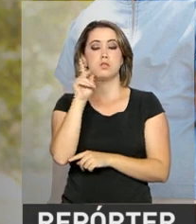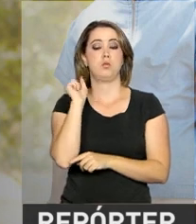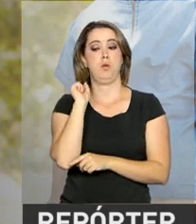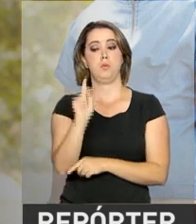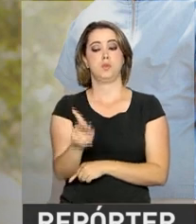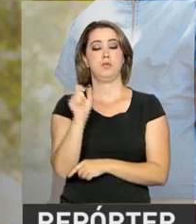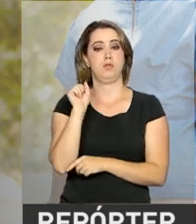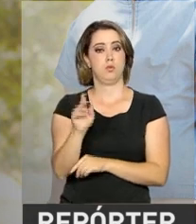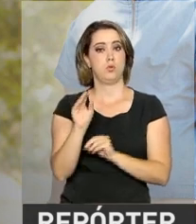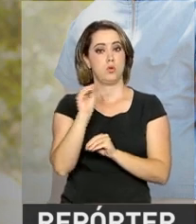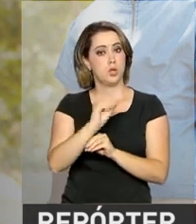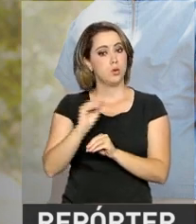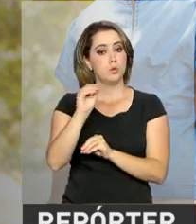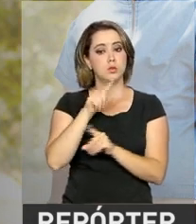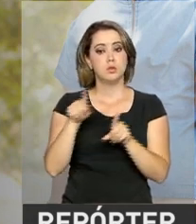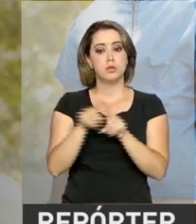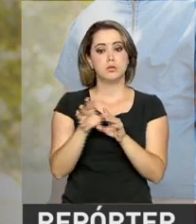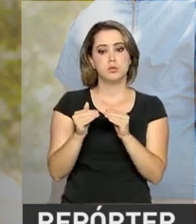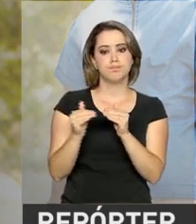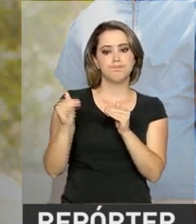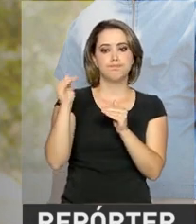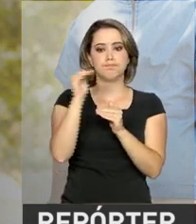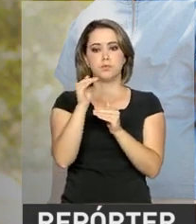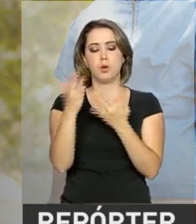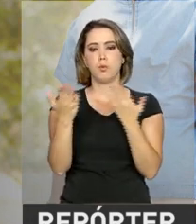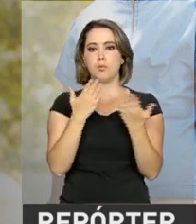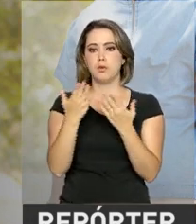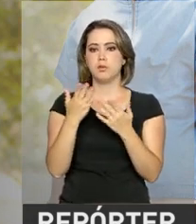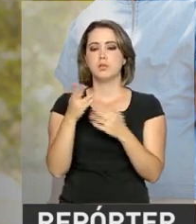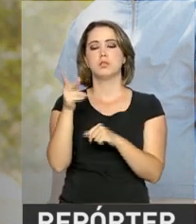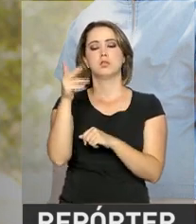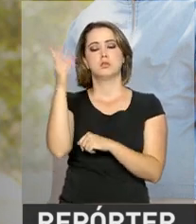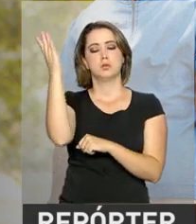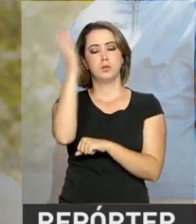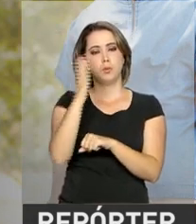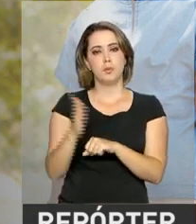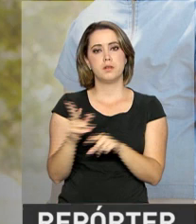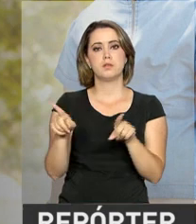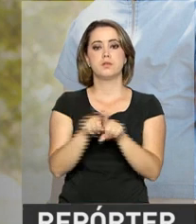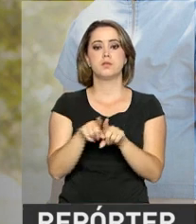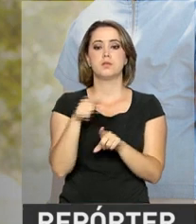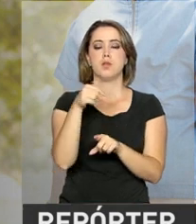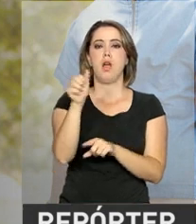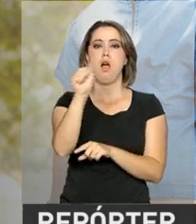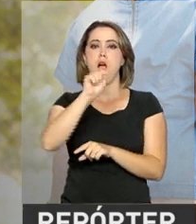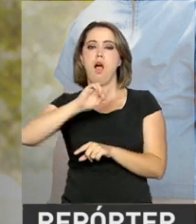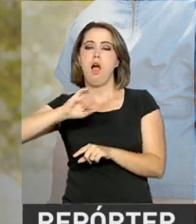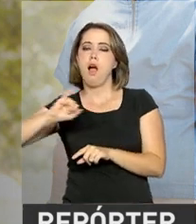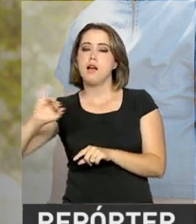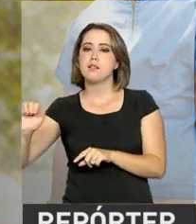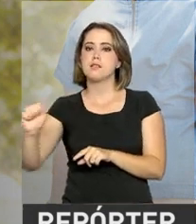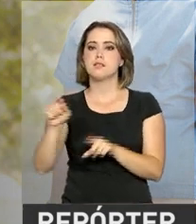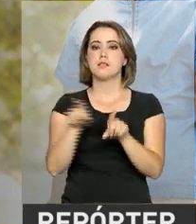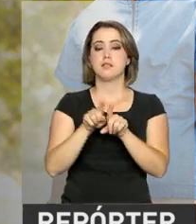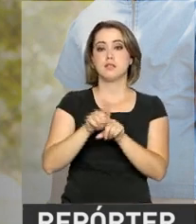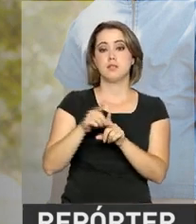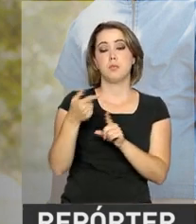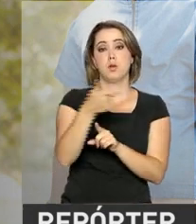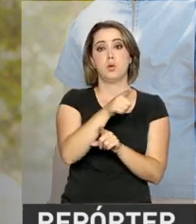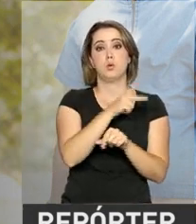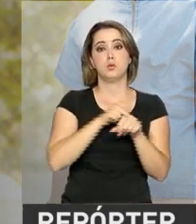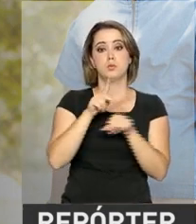dos cidadãos, este número também é maior do que no Brasil. Já na Ásia, na Coreia do Sul, a idade para se aposentar